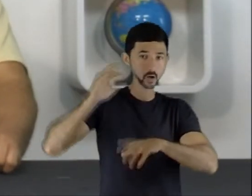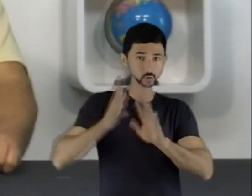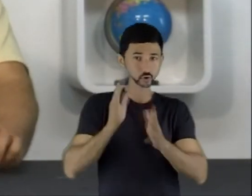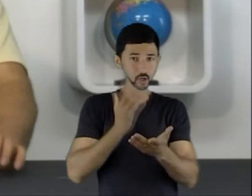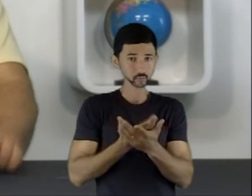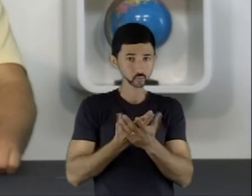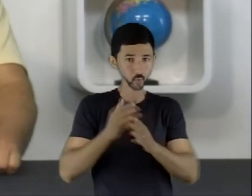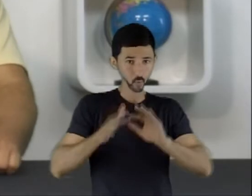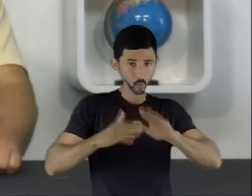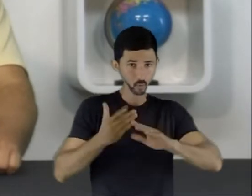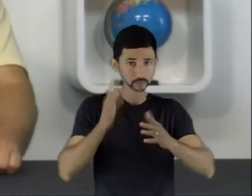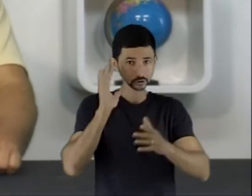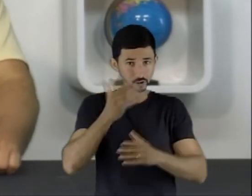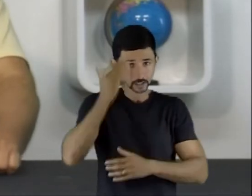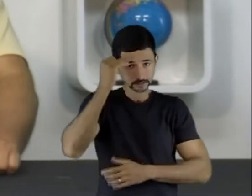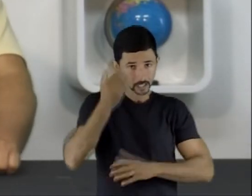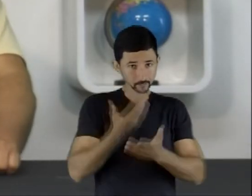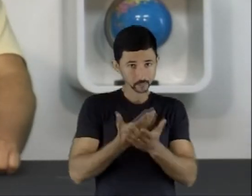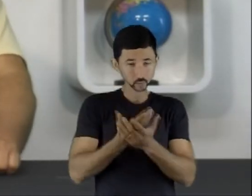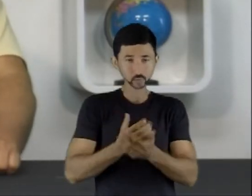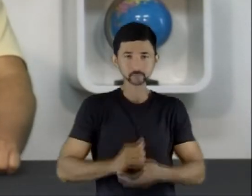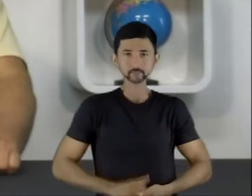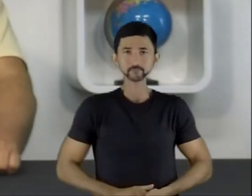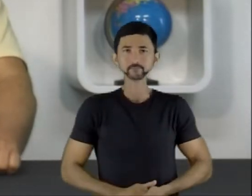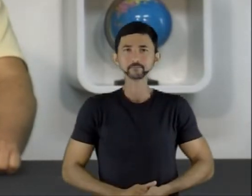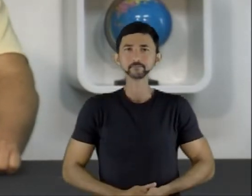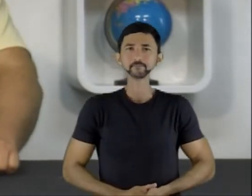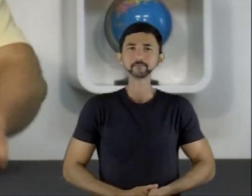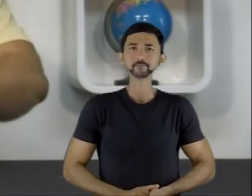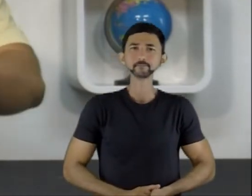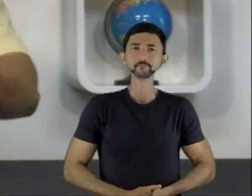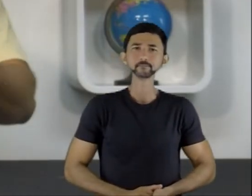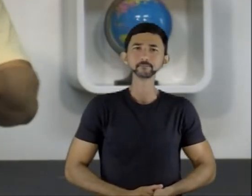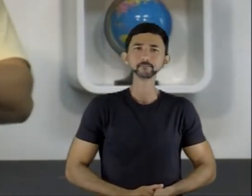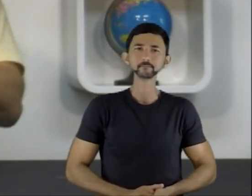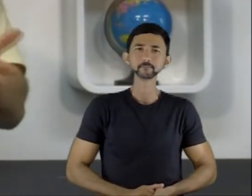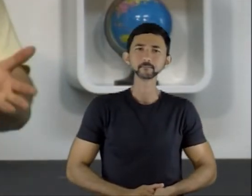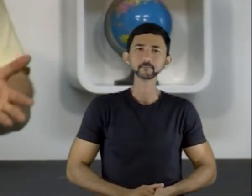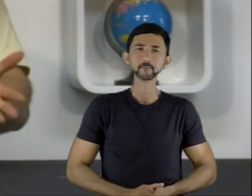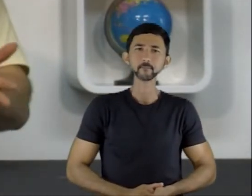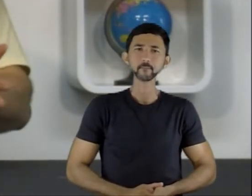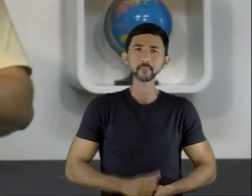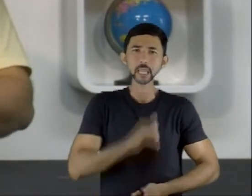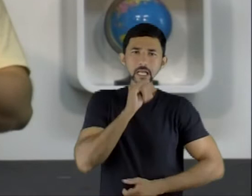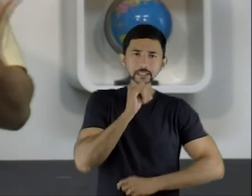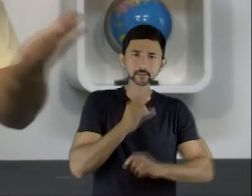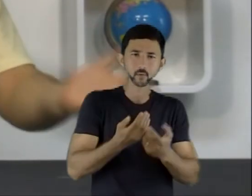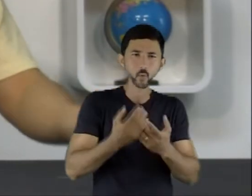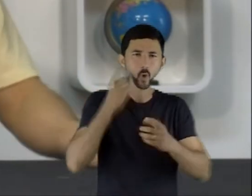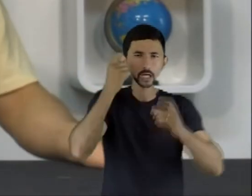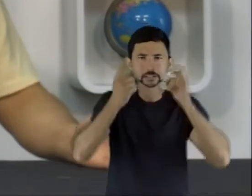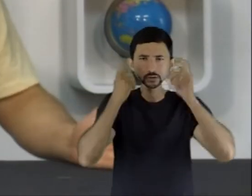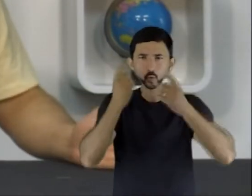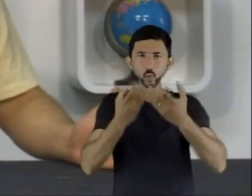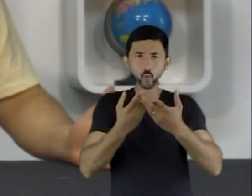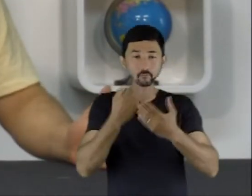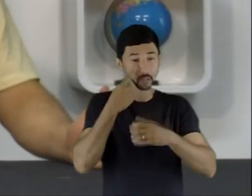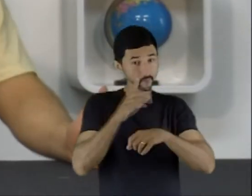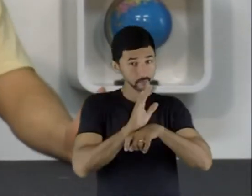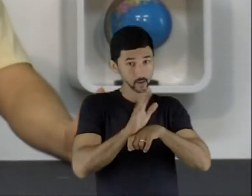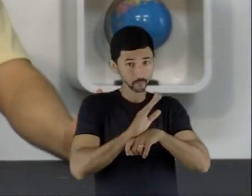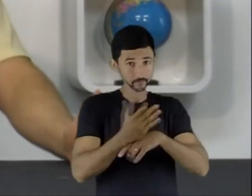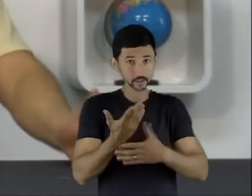esse aqui que a gente fala de setor circular. Então, se você está com alguma dúvida, eu recomendo que você assista esse